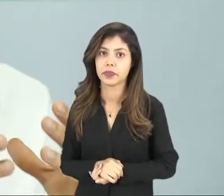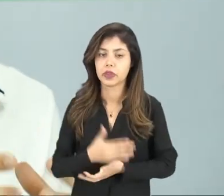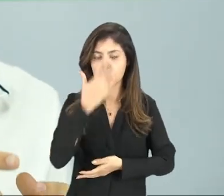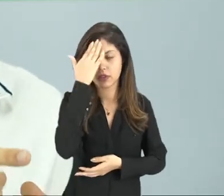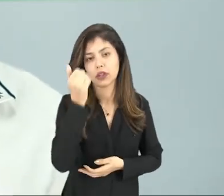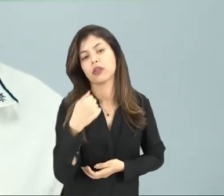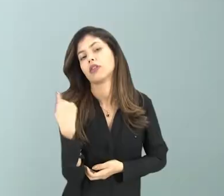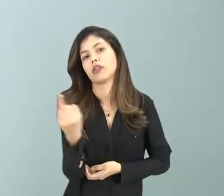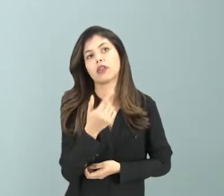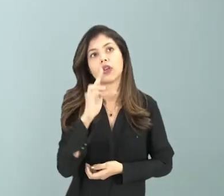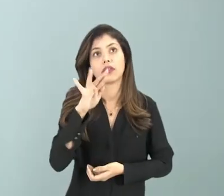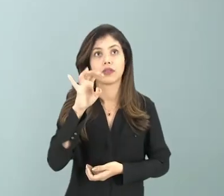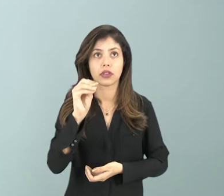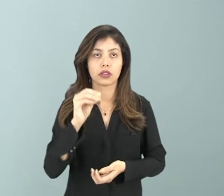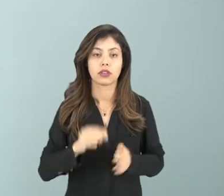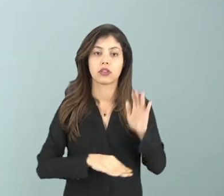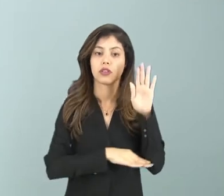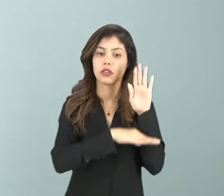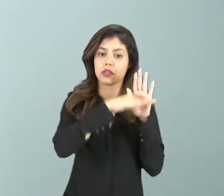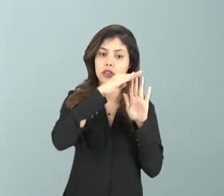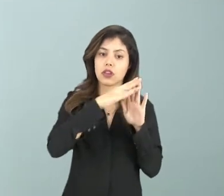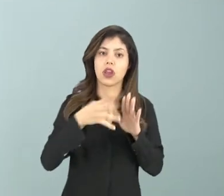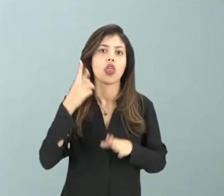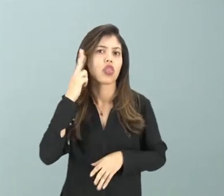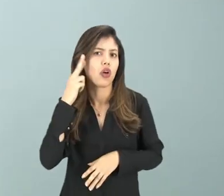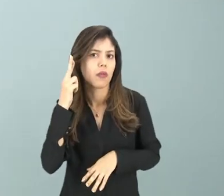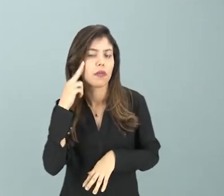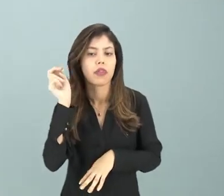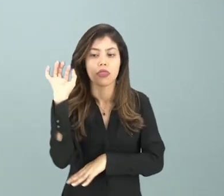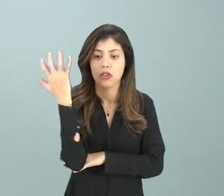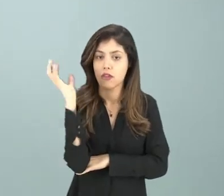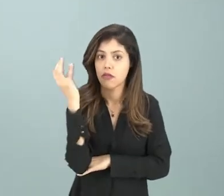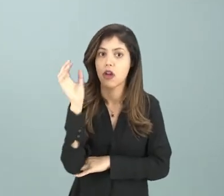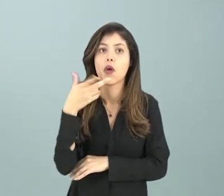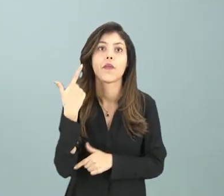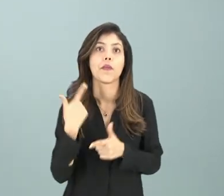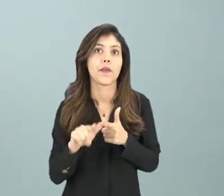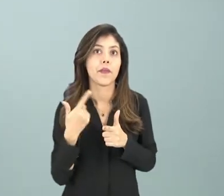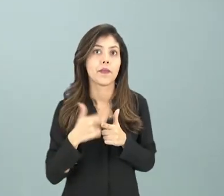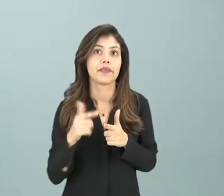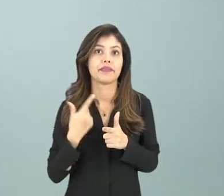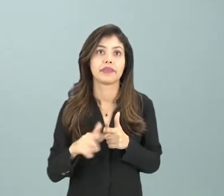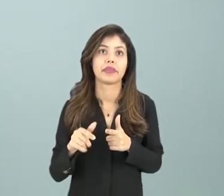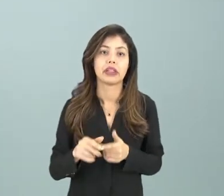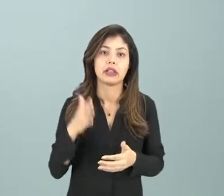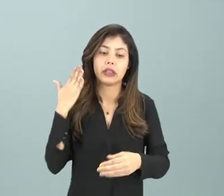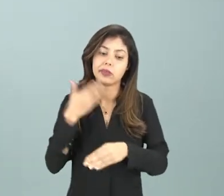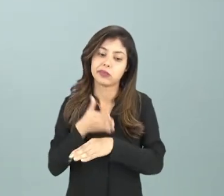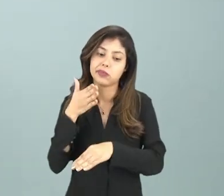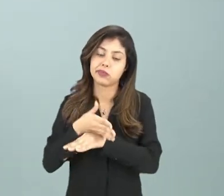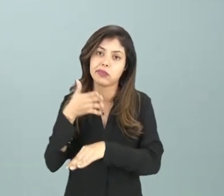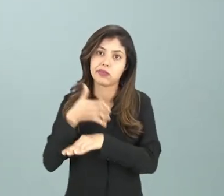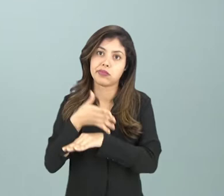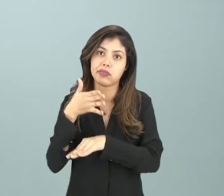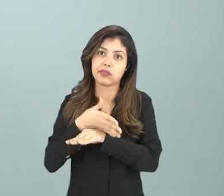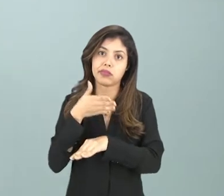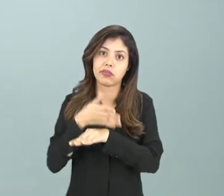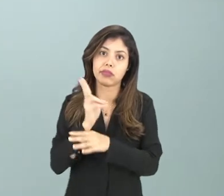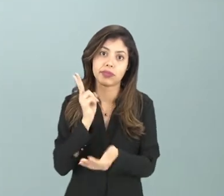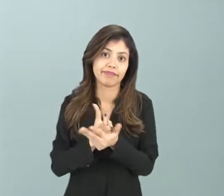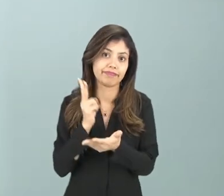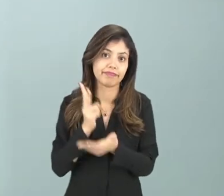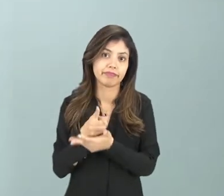sabemos que o efeito estufa é um fenômeno natural o problema tem sido a intensificação dele